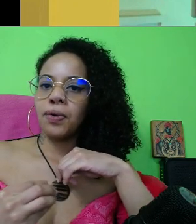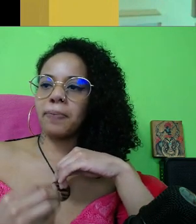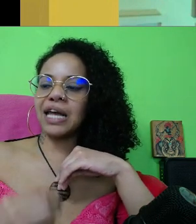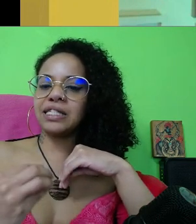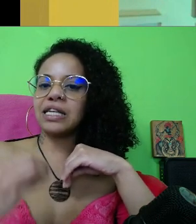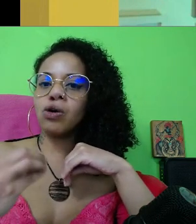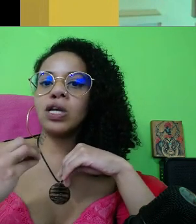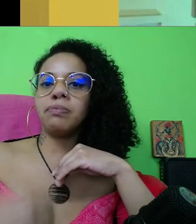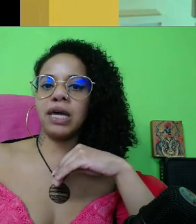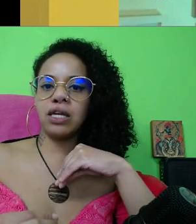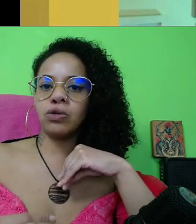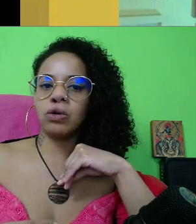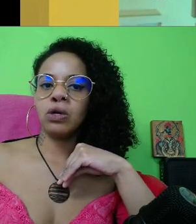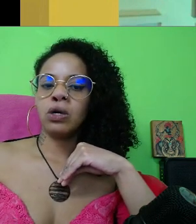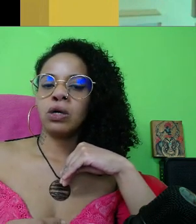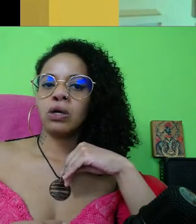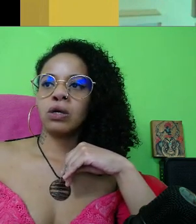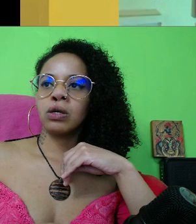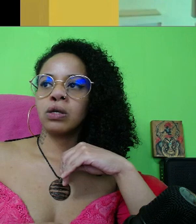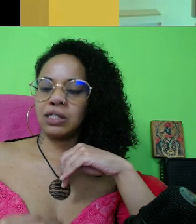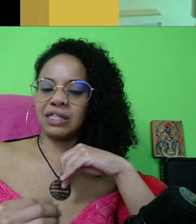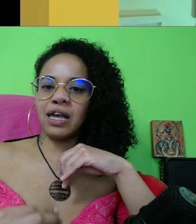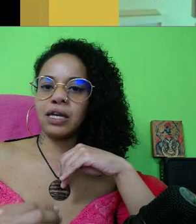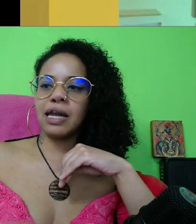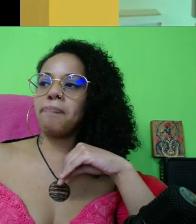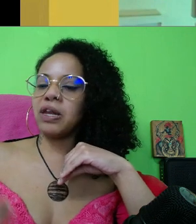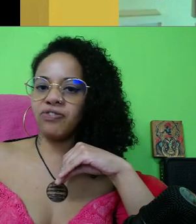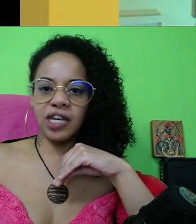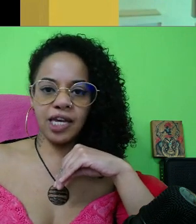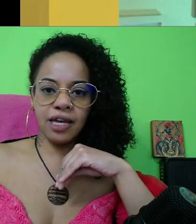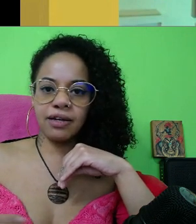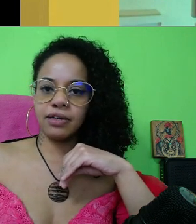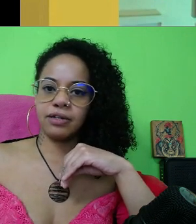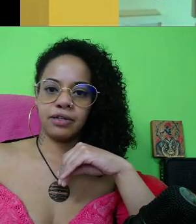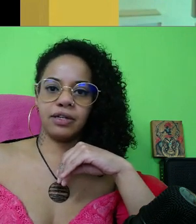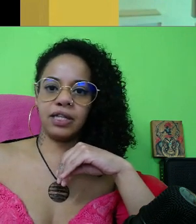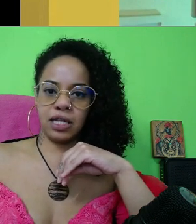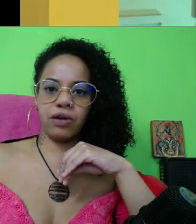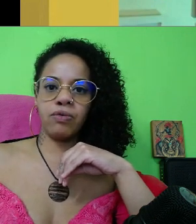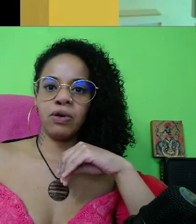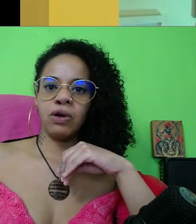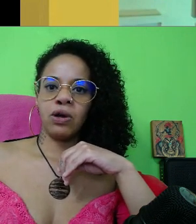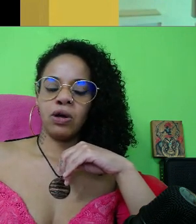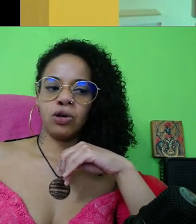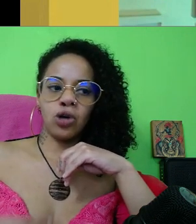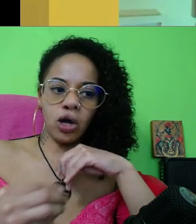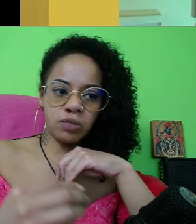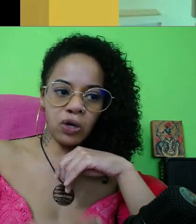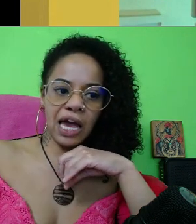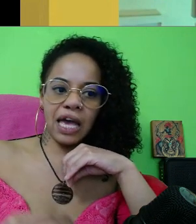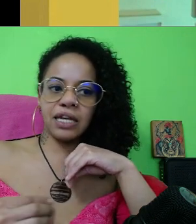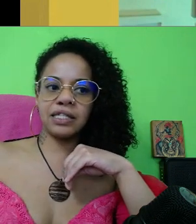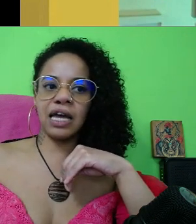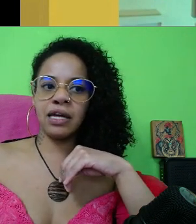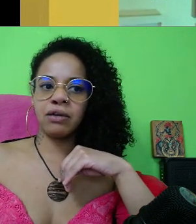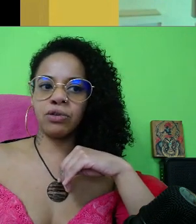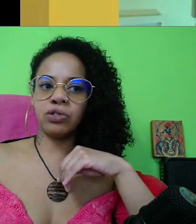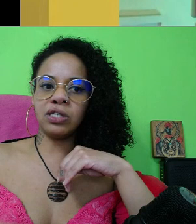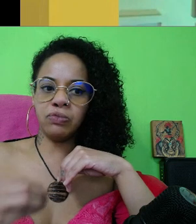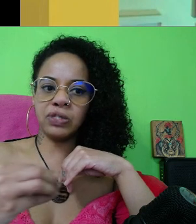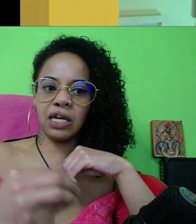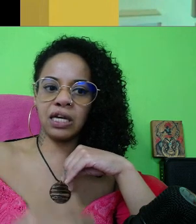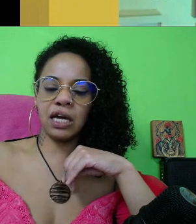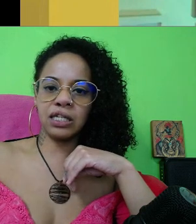para esse acolhimento né na periferia entendeu nós mulheres né